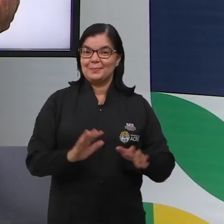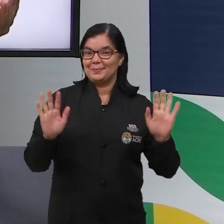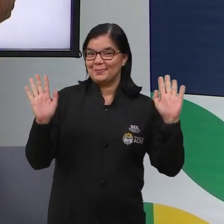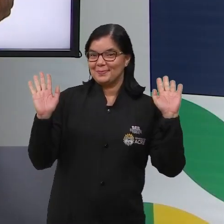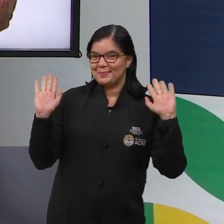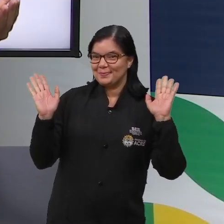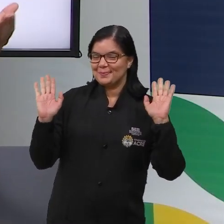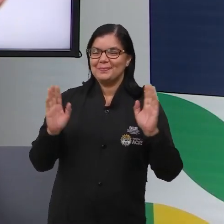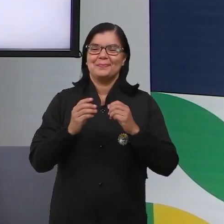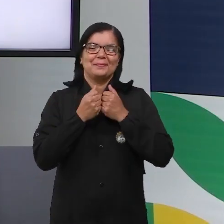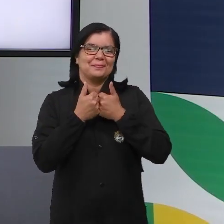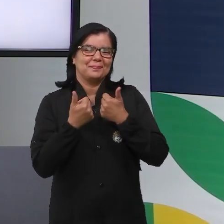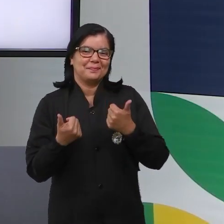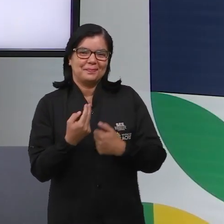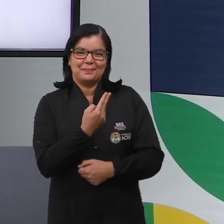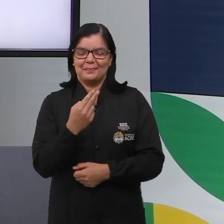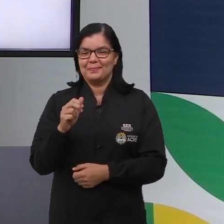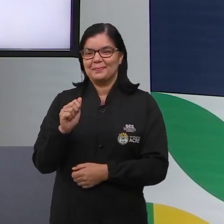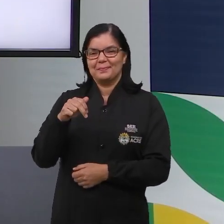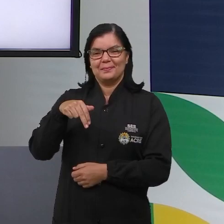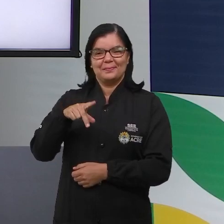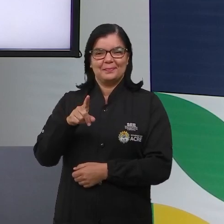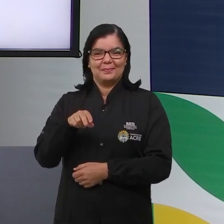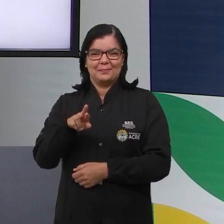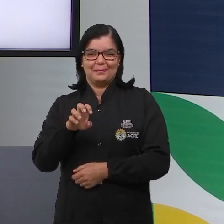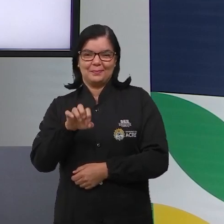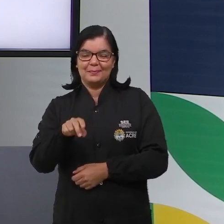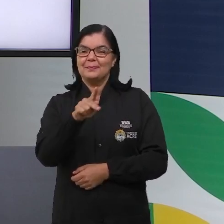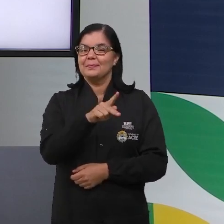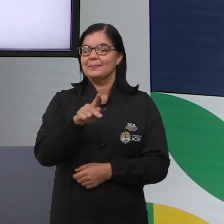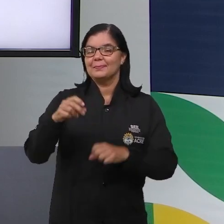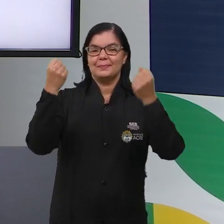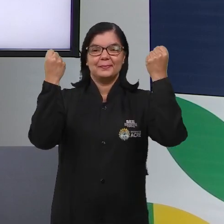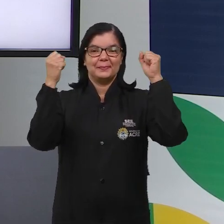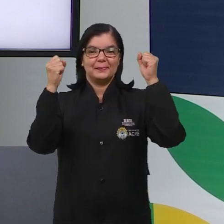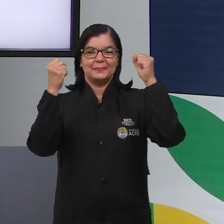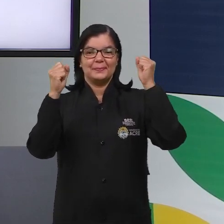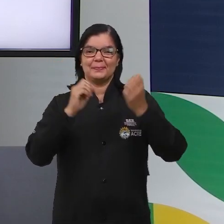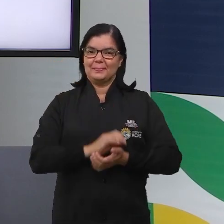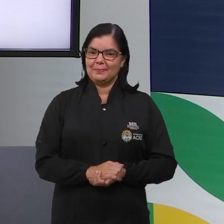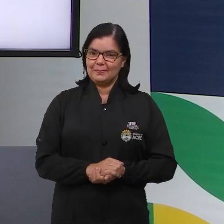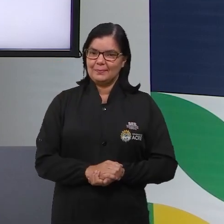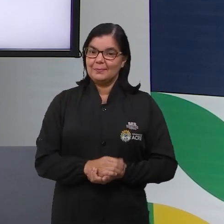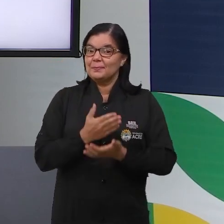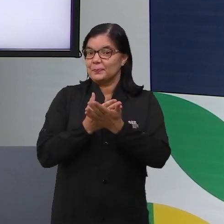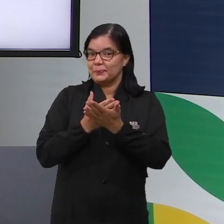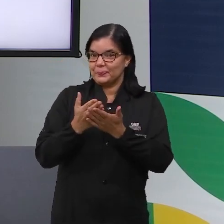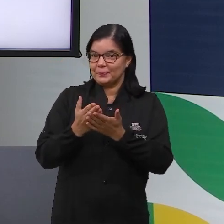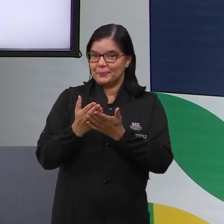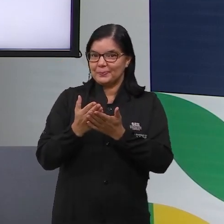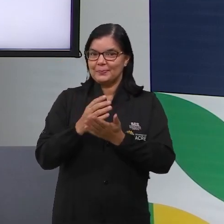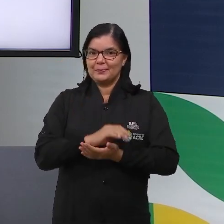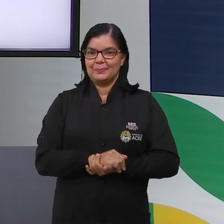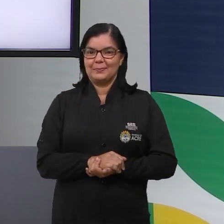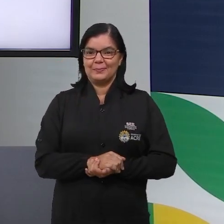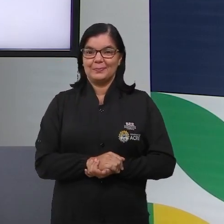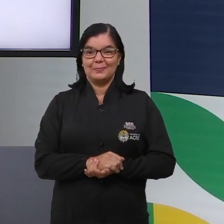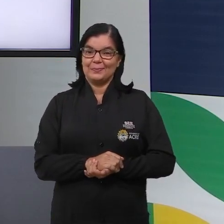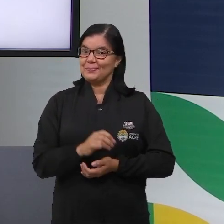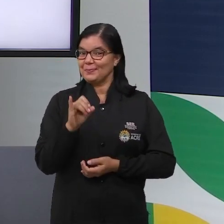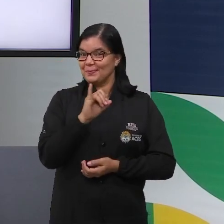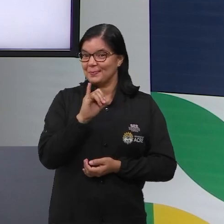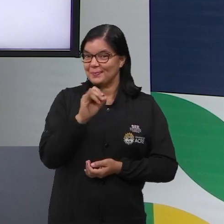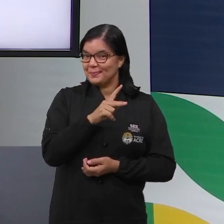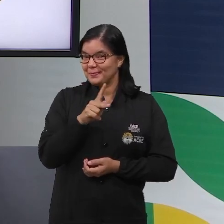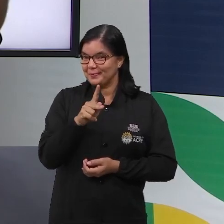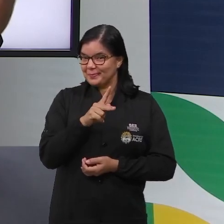E aí, tudo bem com vocês? Eu sou André Vasconcelos, professor de Educação Física. Aliás, vamos começar de novamente? Hello, my friend.